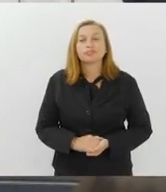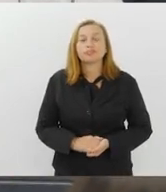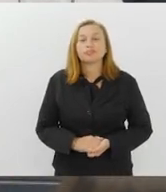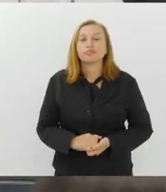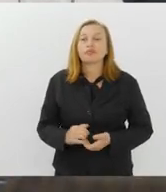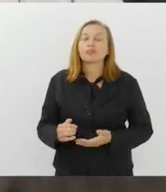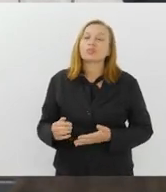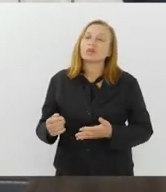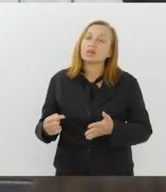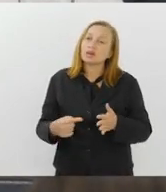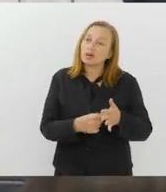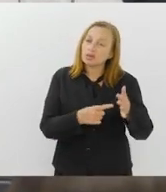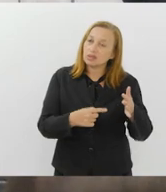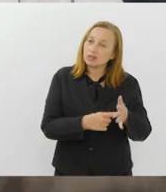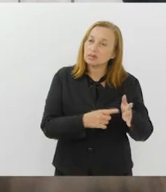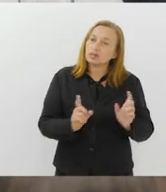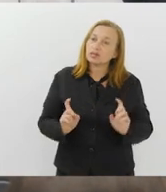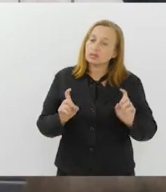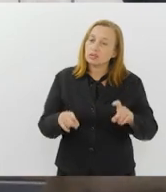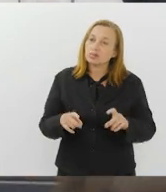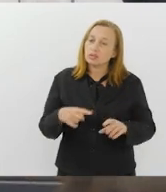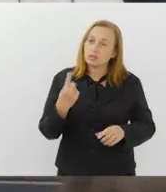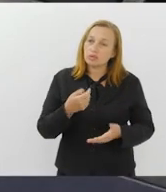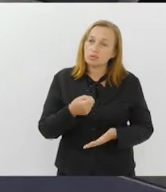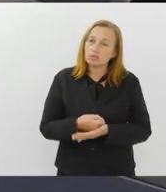as demandas, para que possamos realmente cobrar.